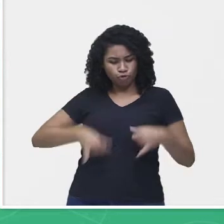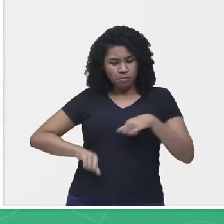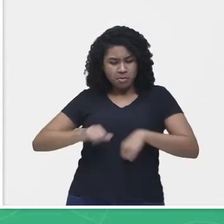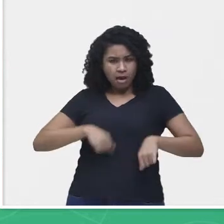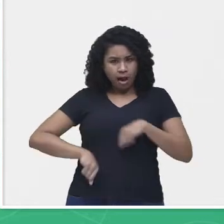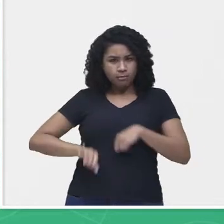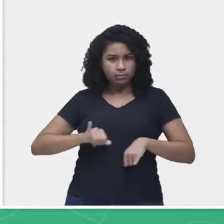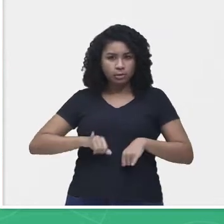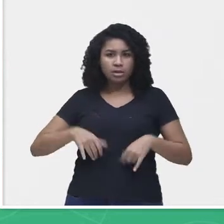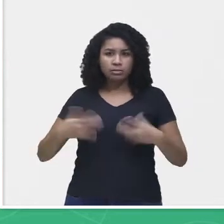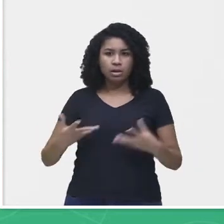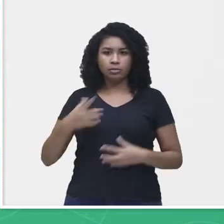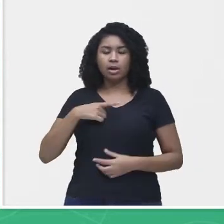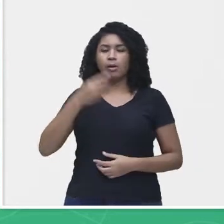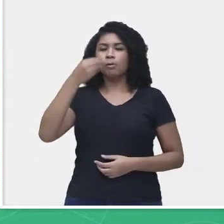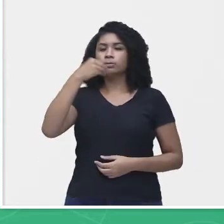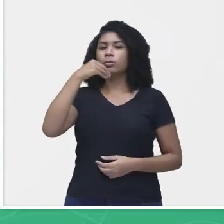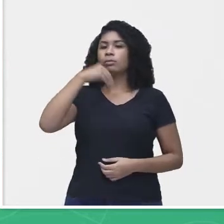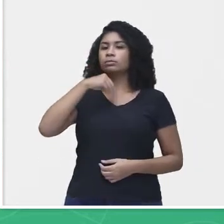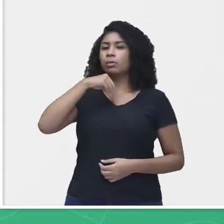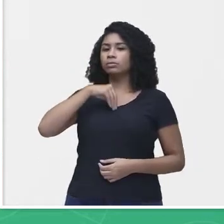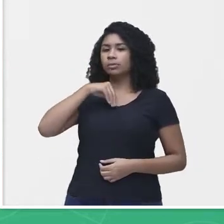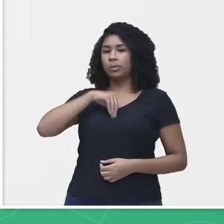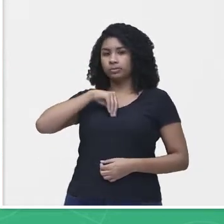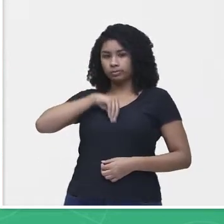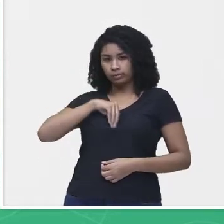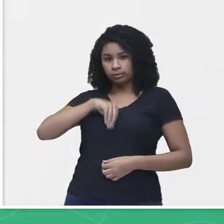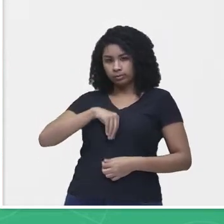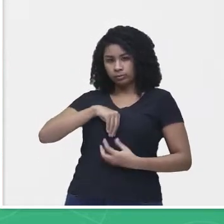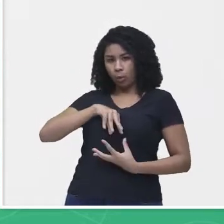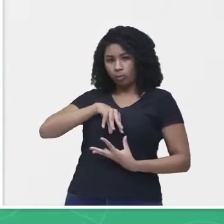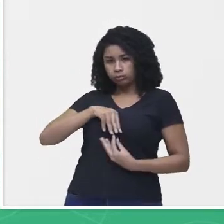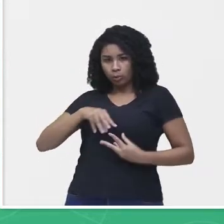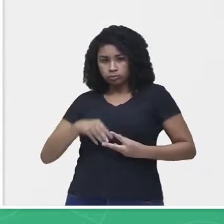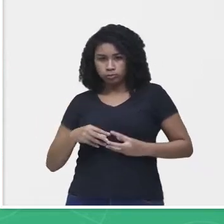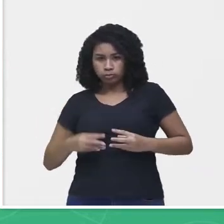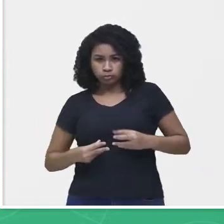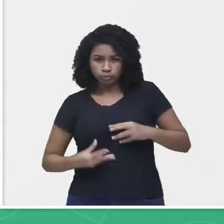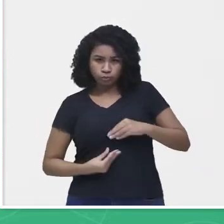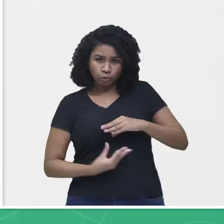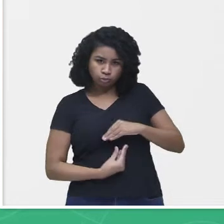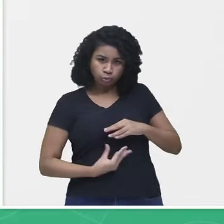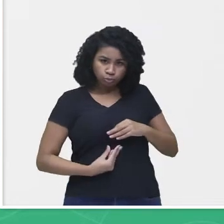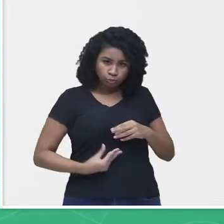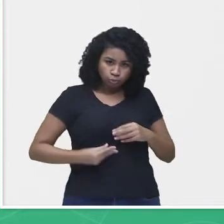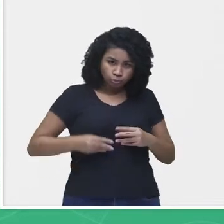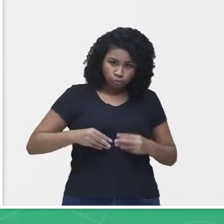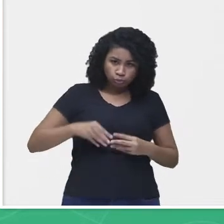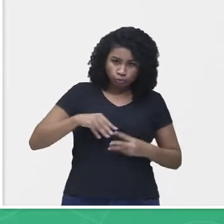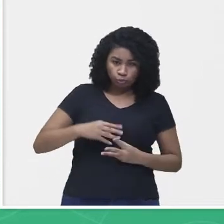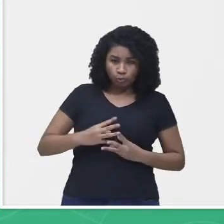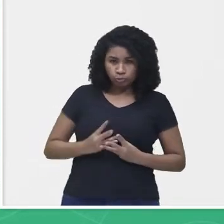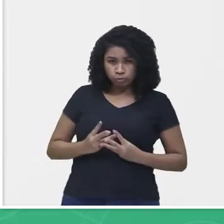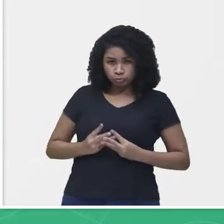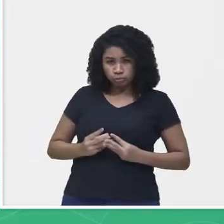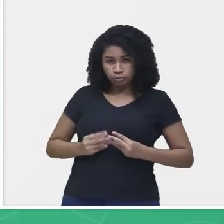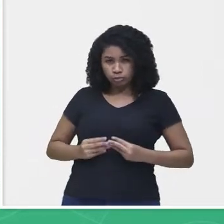partículas menores, graças à ação, ó, de enzimas, né, presentes no suco